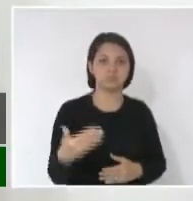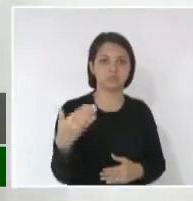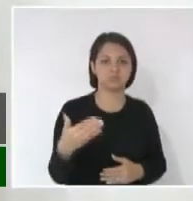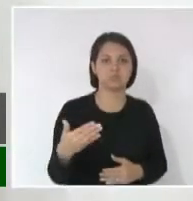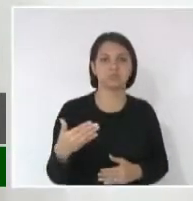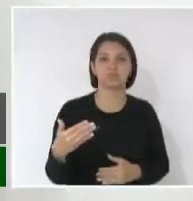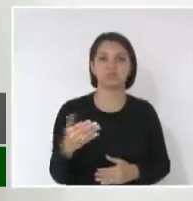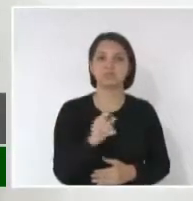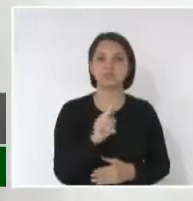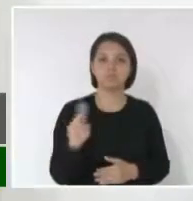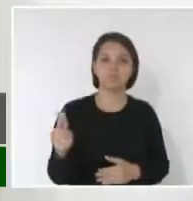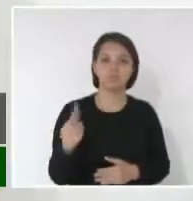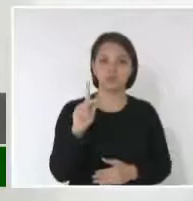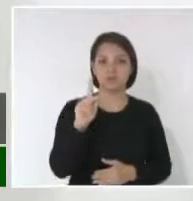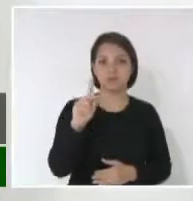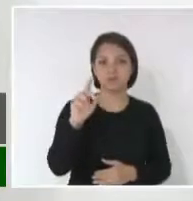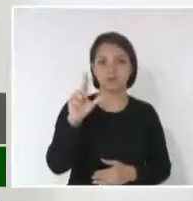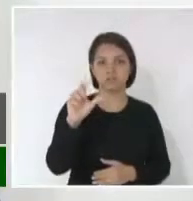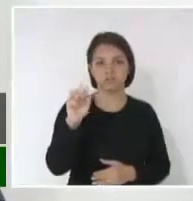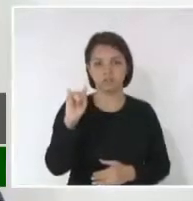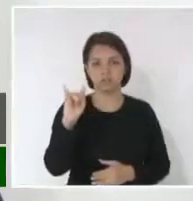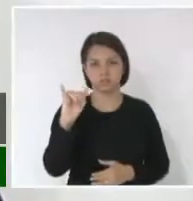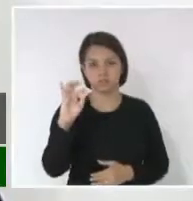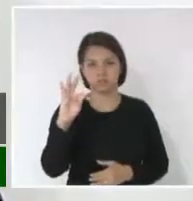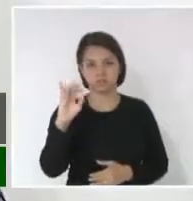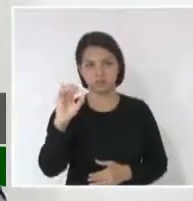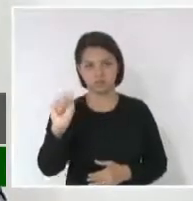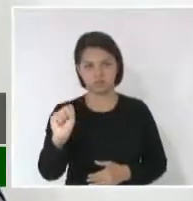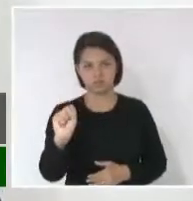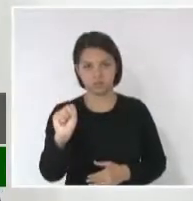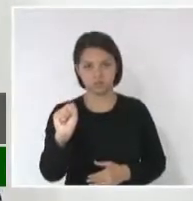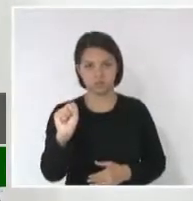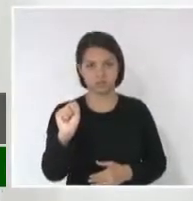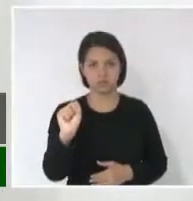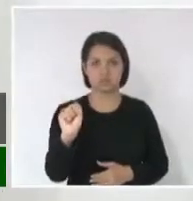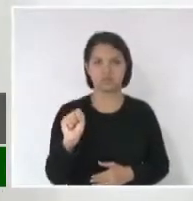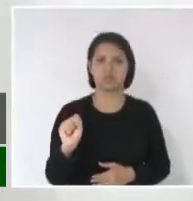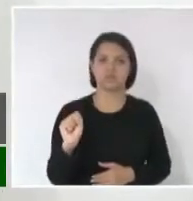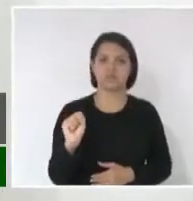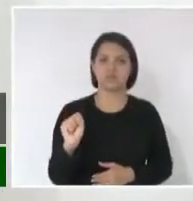chamado pellets, ou seja, pellets de